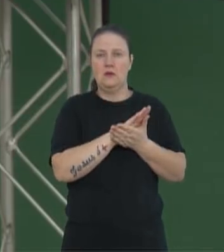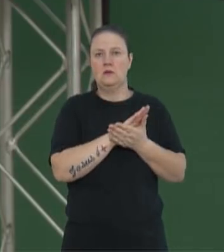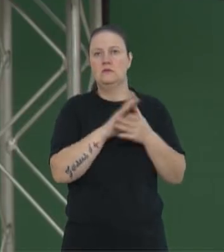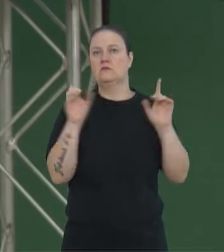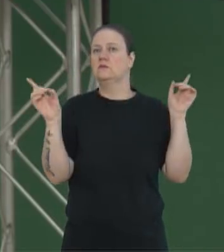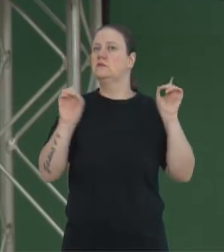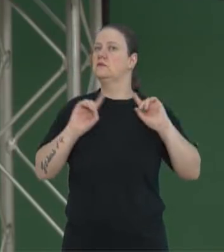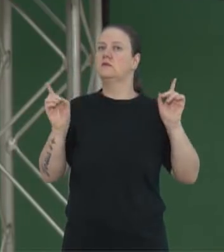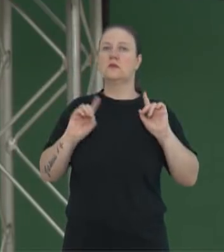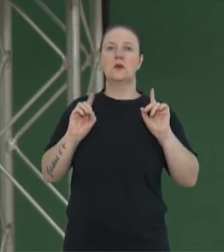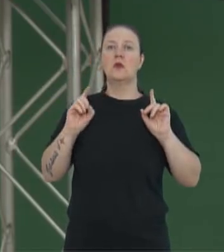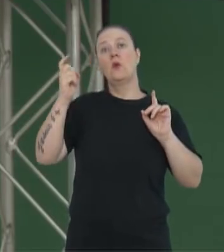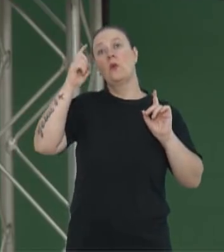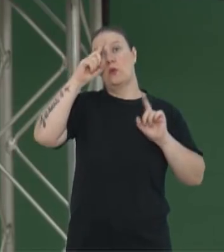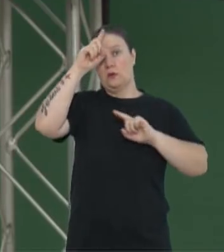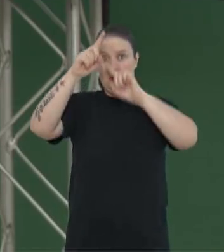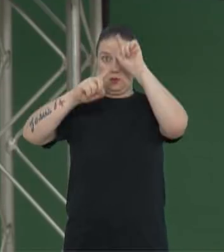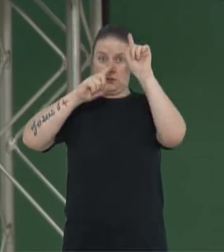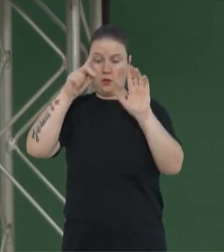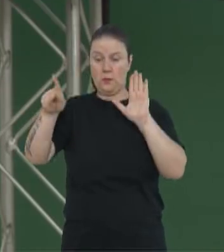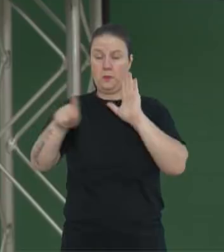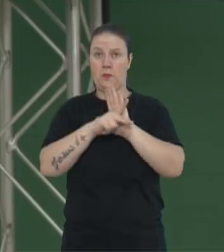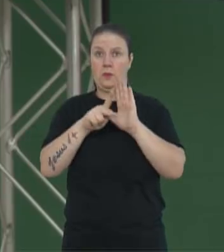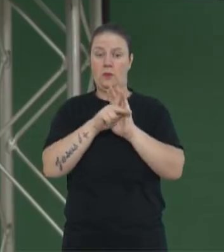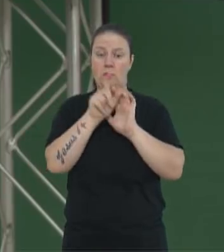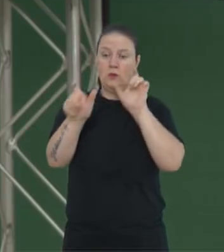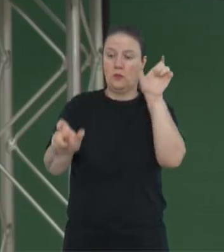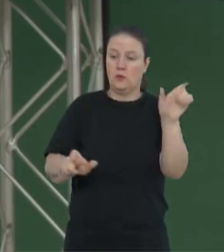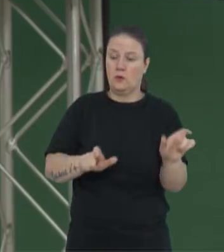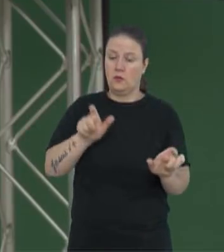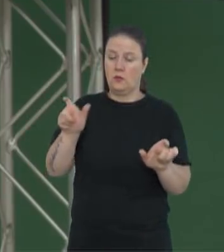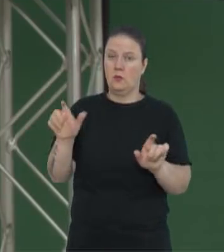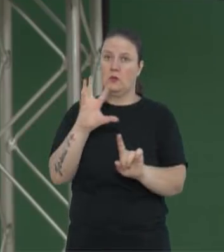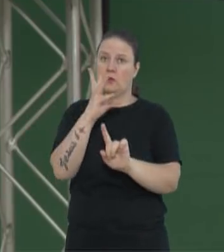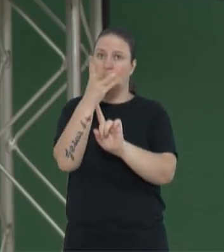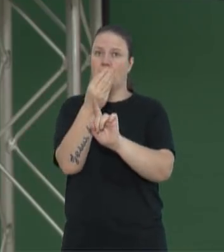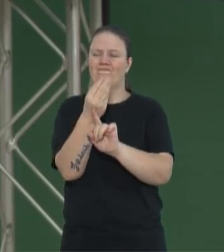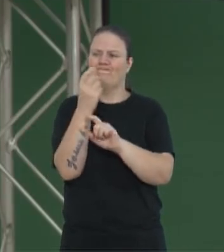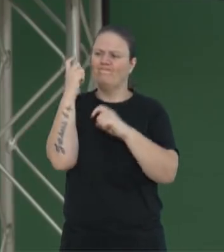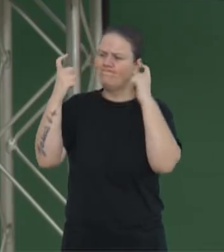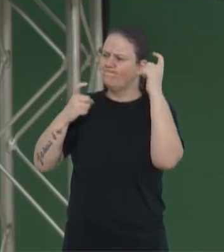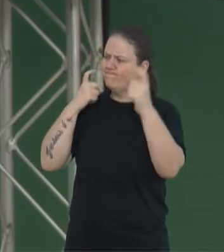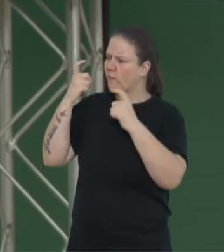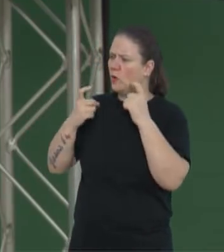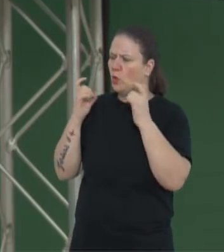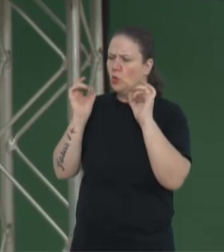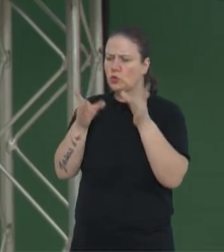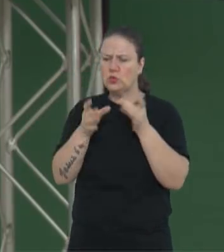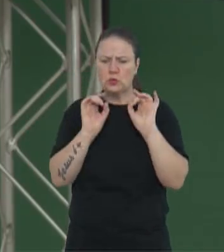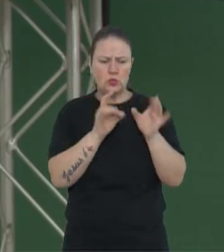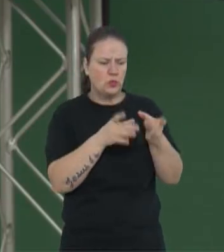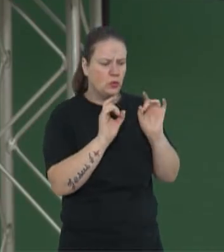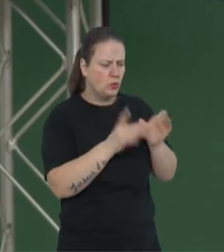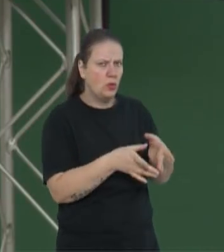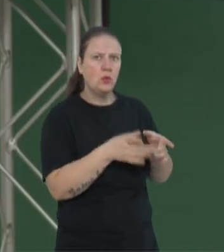pensada inclusive pelos artistas. Eles começaram a se preocupar com a quantidade de lixo que era produzida, né, por conta dessa